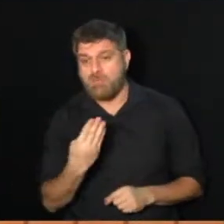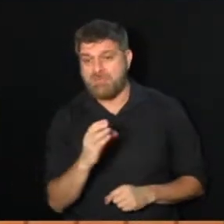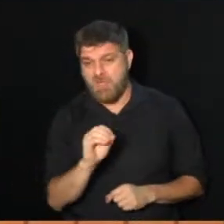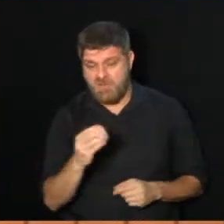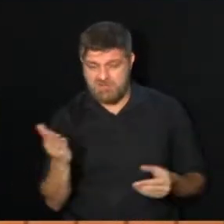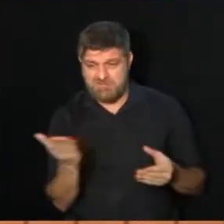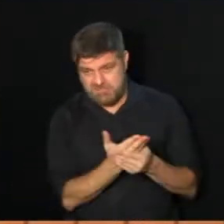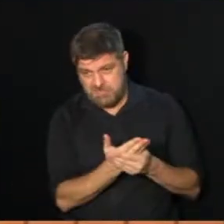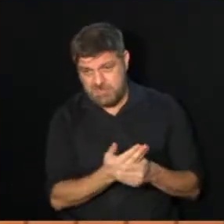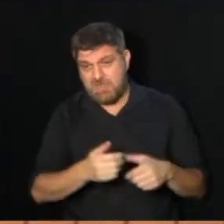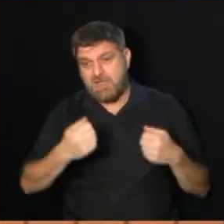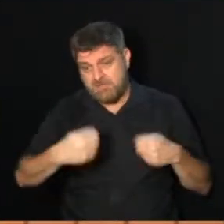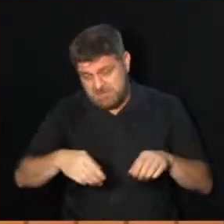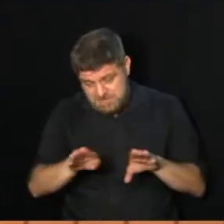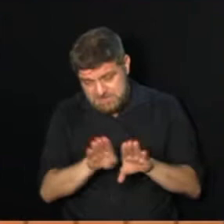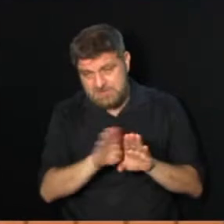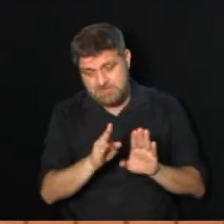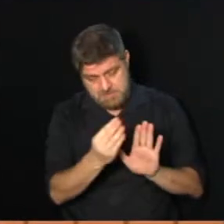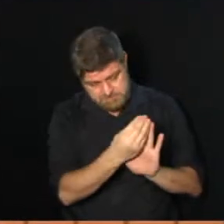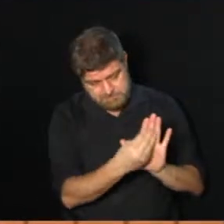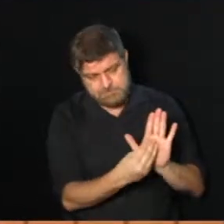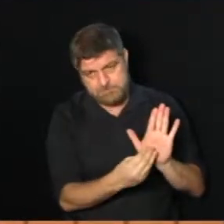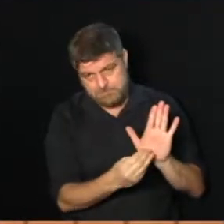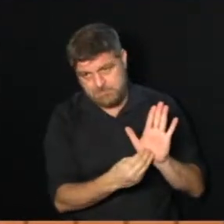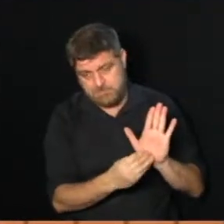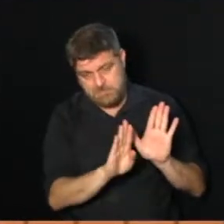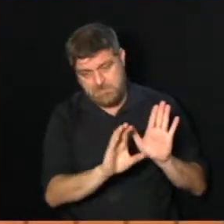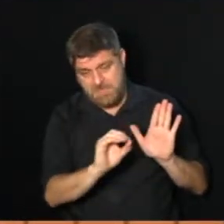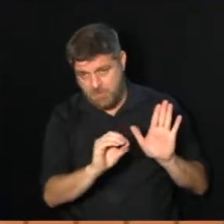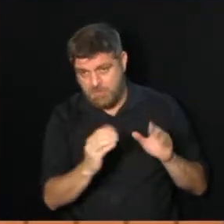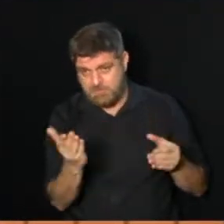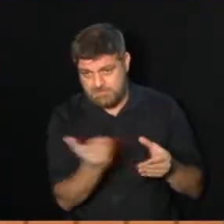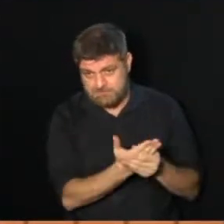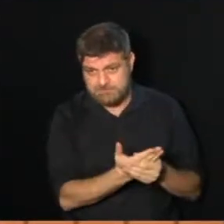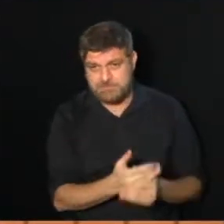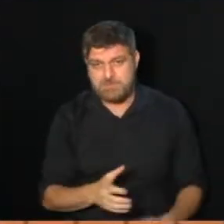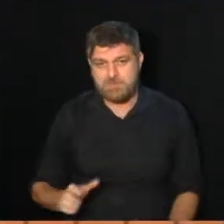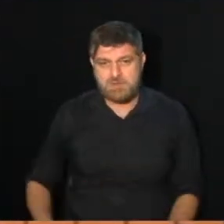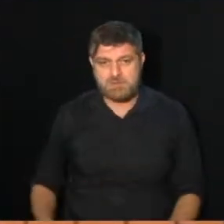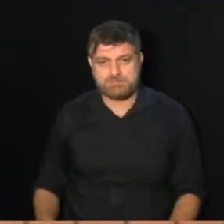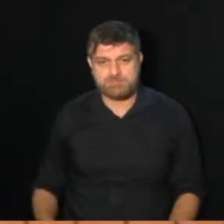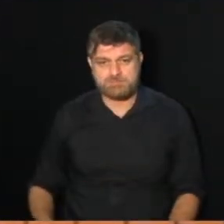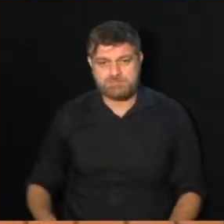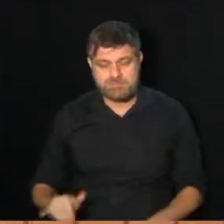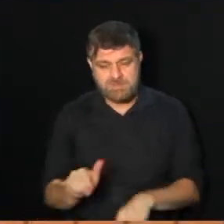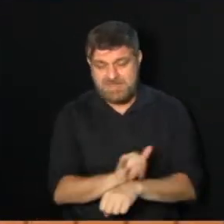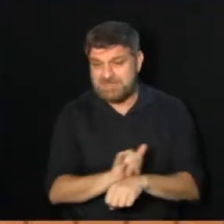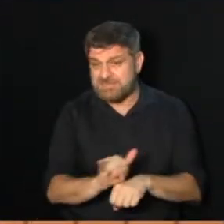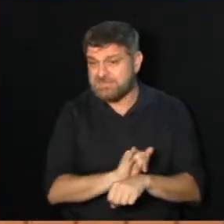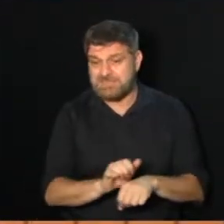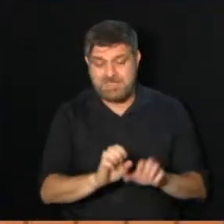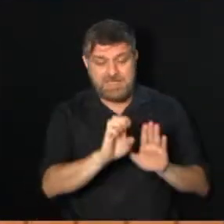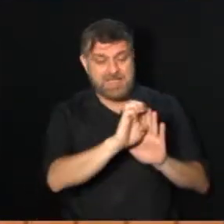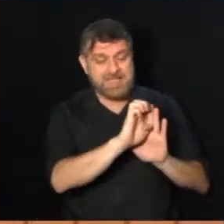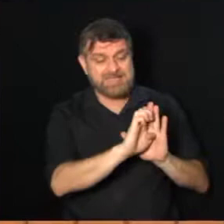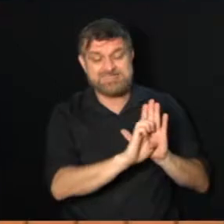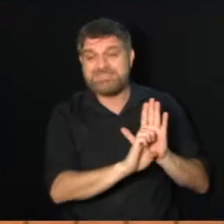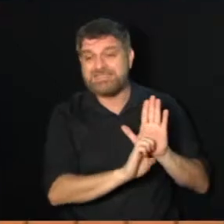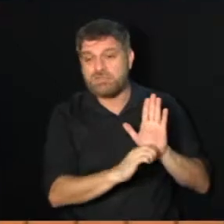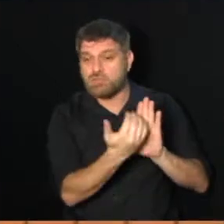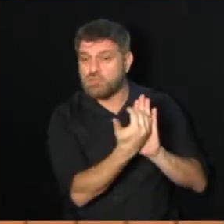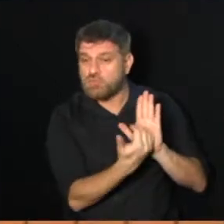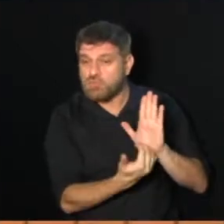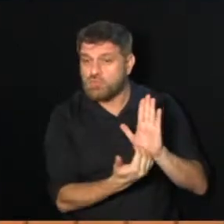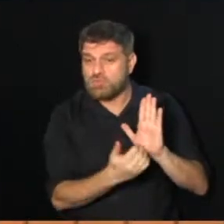vezes é preciso isso também, não é? E o instrumental da Vara da Infância e da Juventude é o Estatuto da Criança e do Adolescente, um